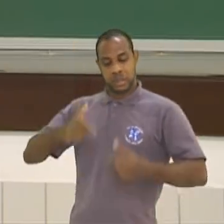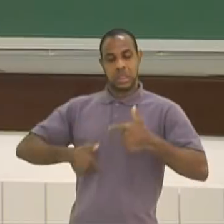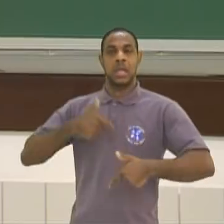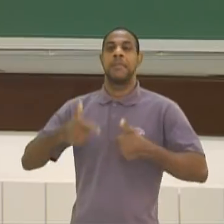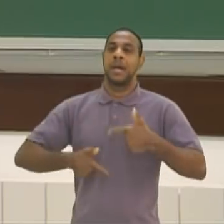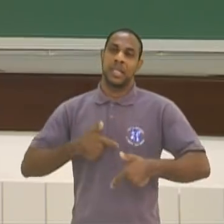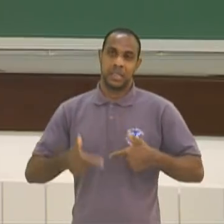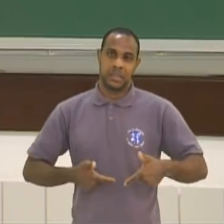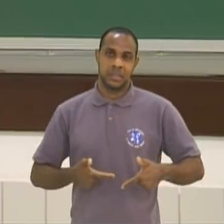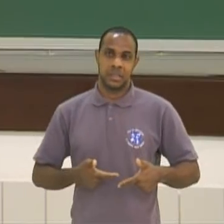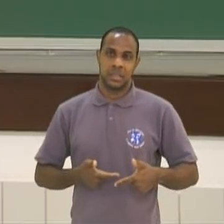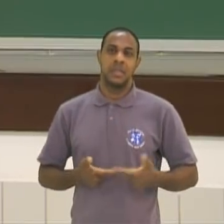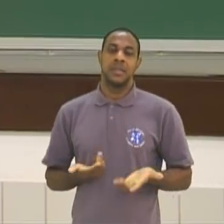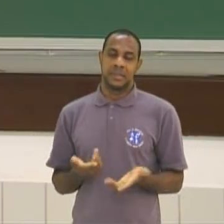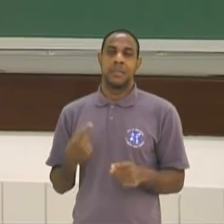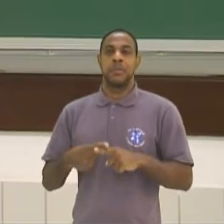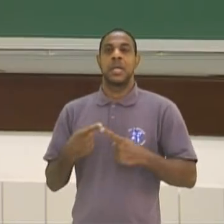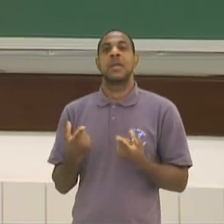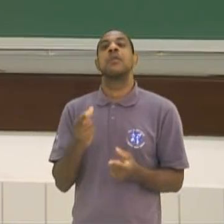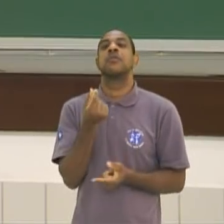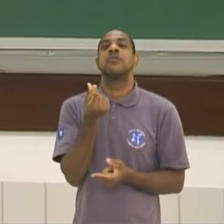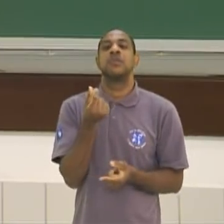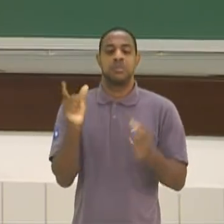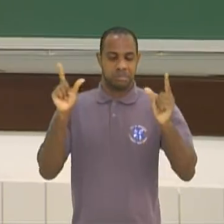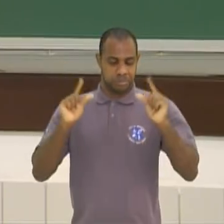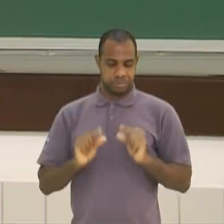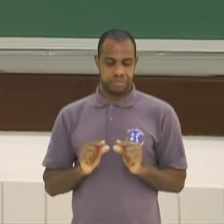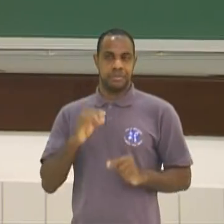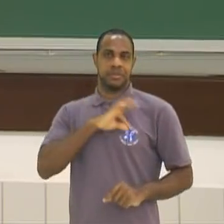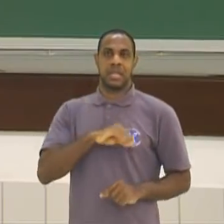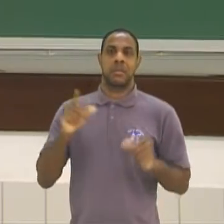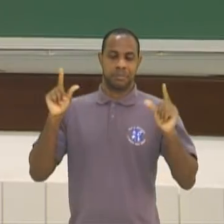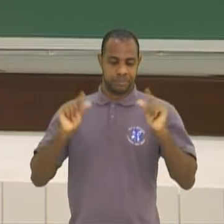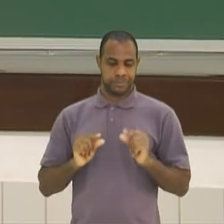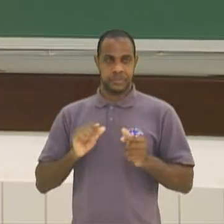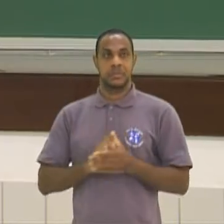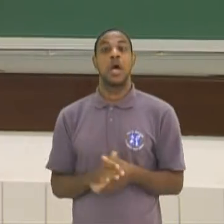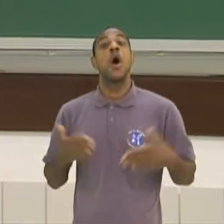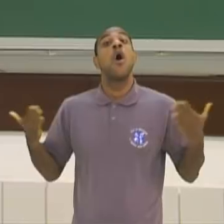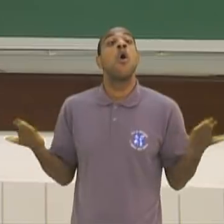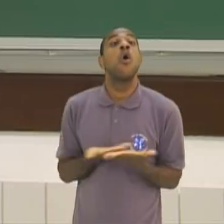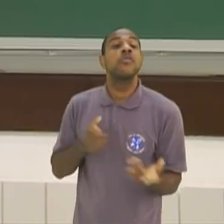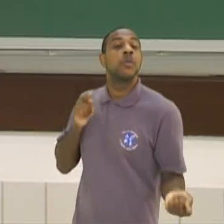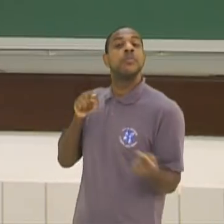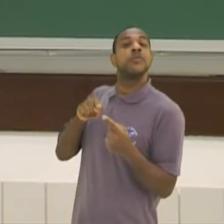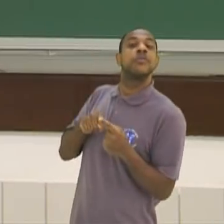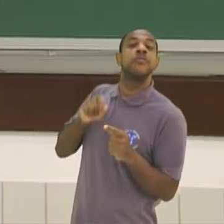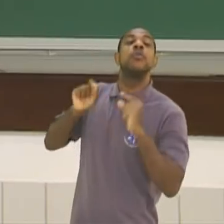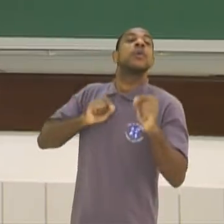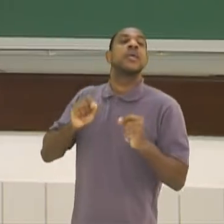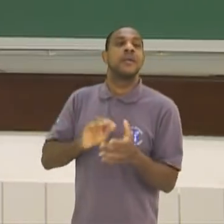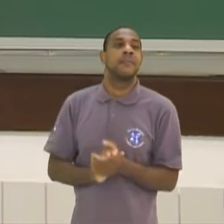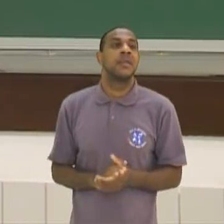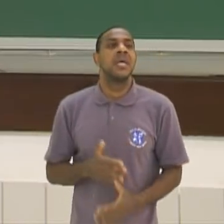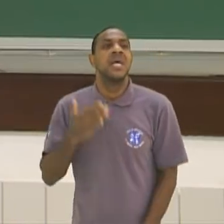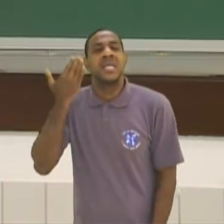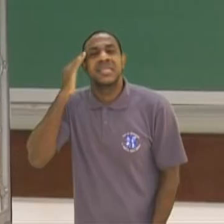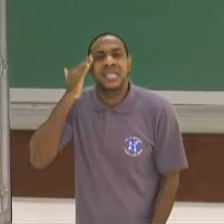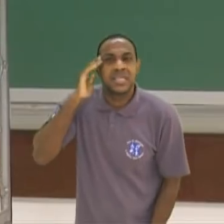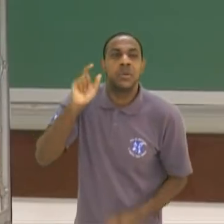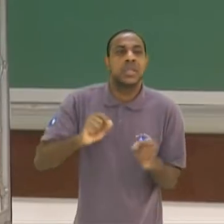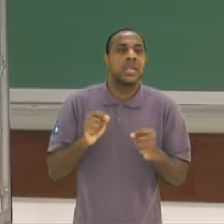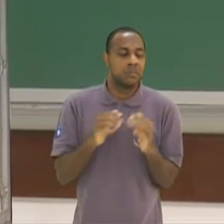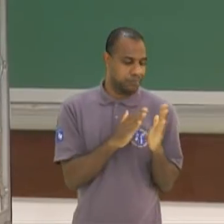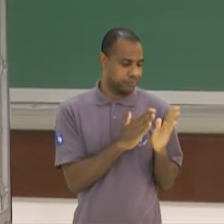contra o arroxo salarial. Última aula, ok? E na aula de hoje? Na aula de hoje, nós vamos compreender o período do governo